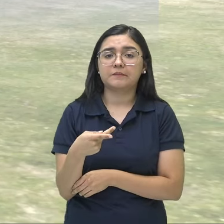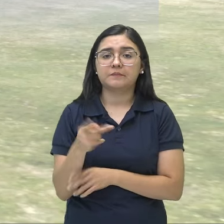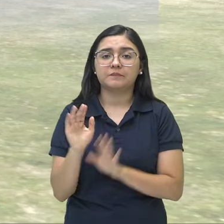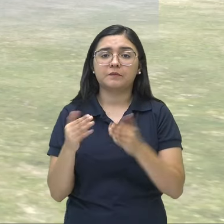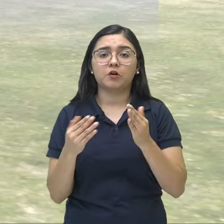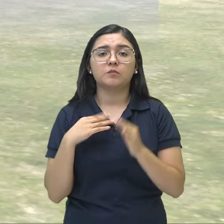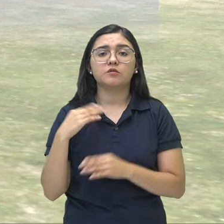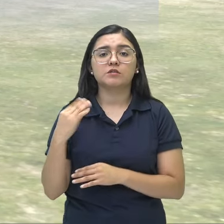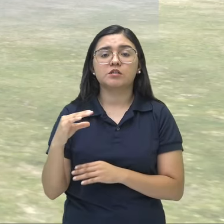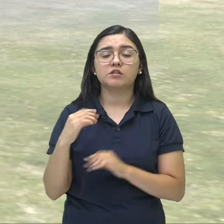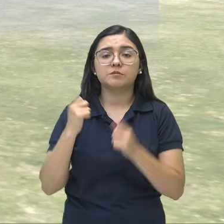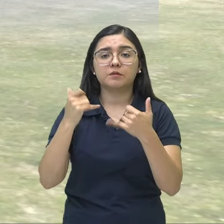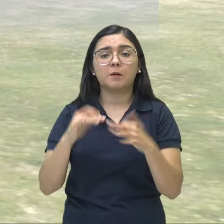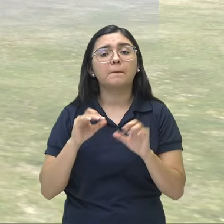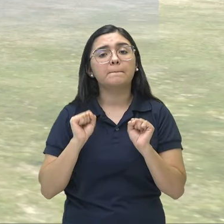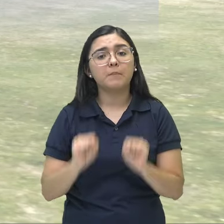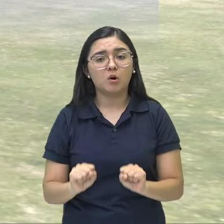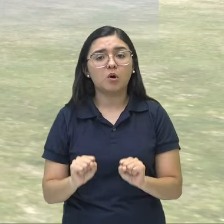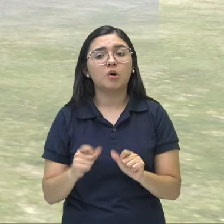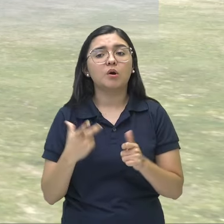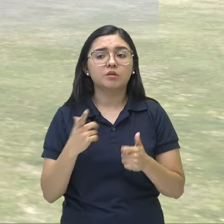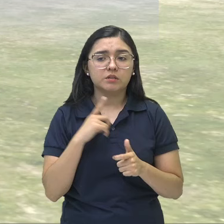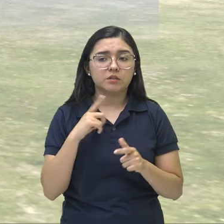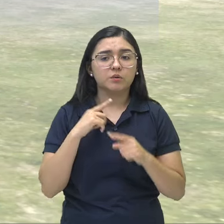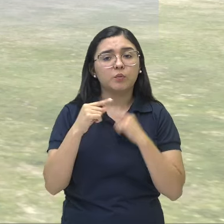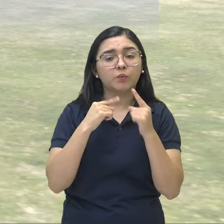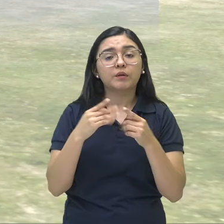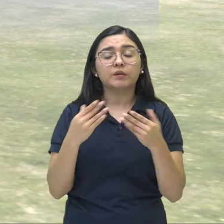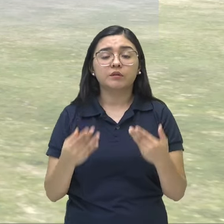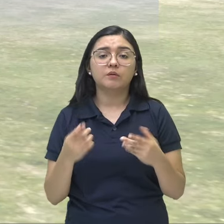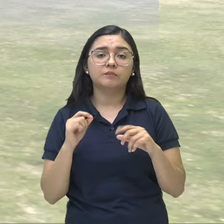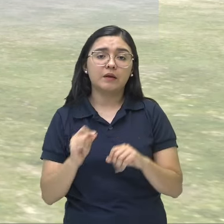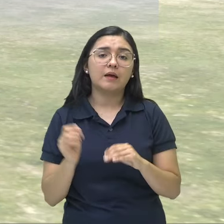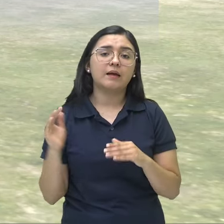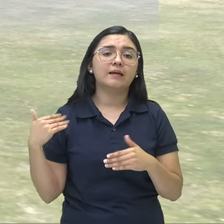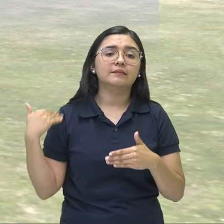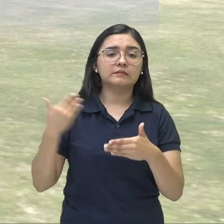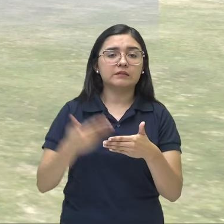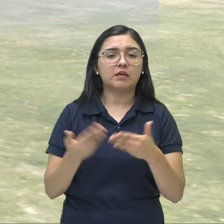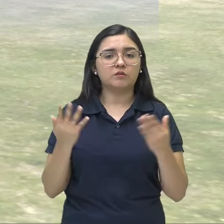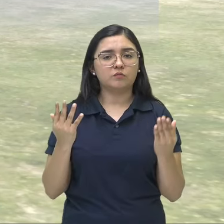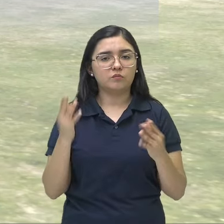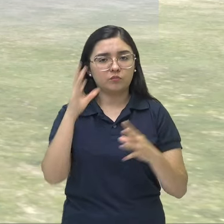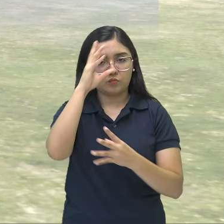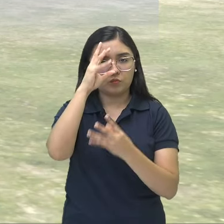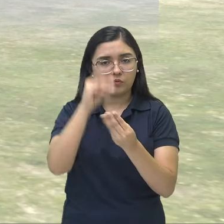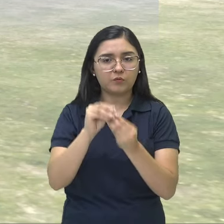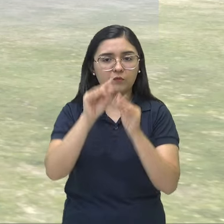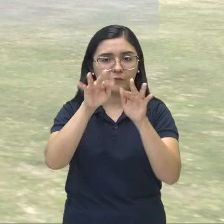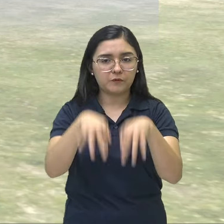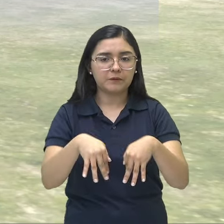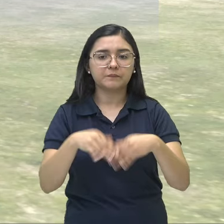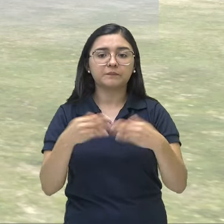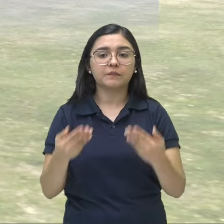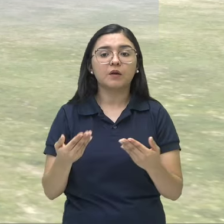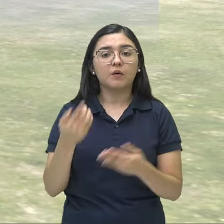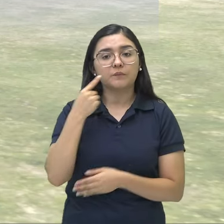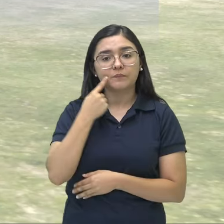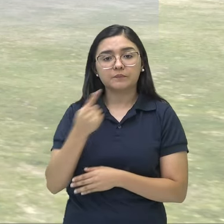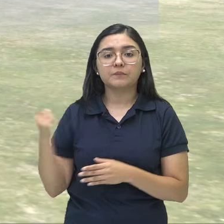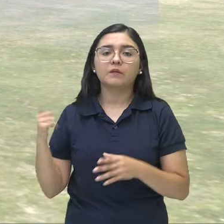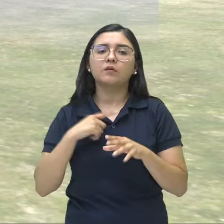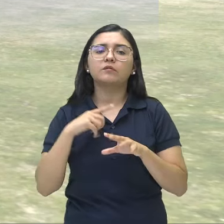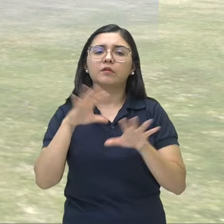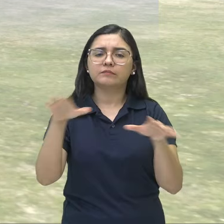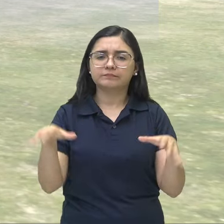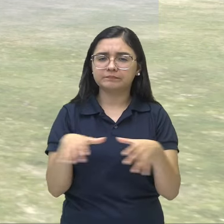os cientistas falam, ela pode ser refutada. Então, até chegar a uma conclusão. Ou seja, vamos ver aqui esse